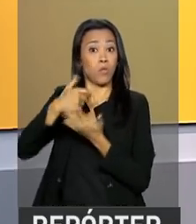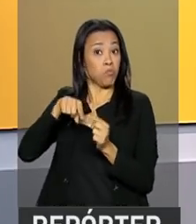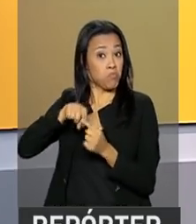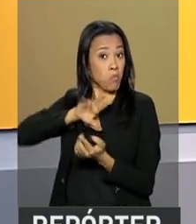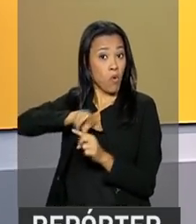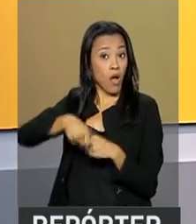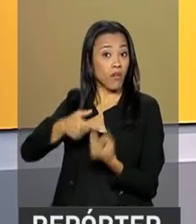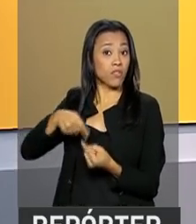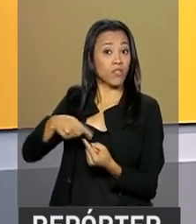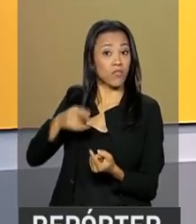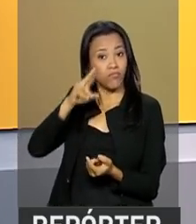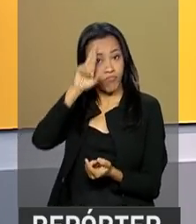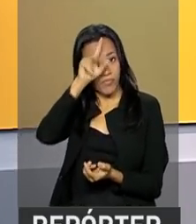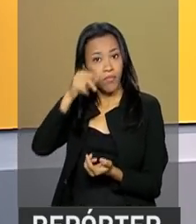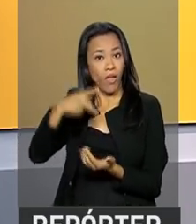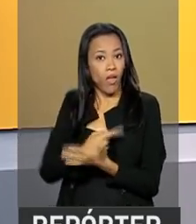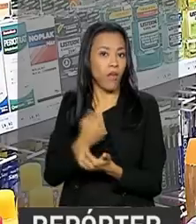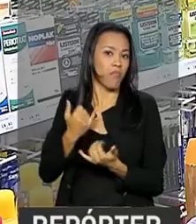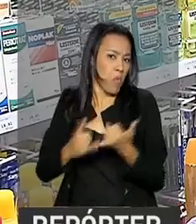de irregularidades